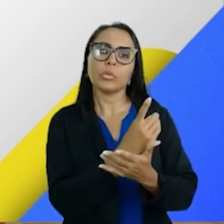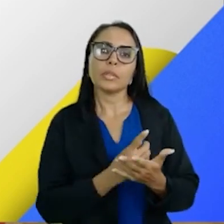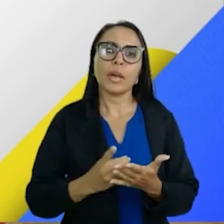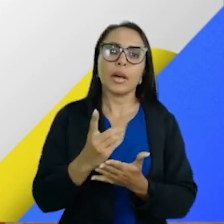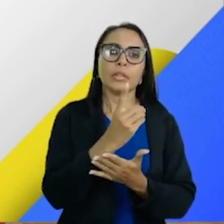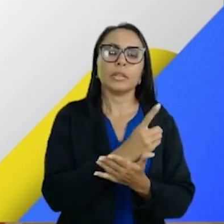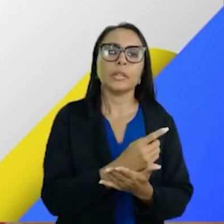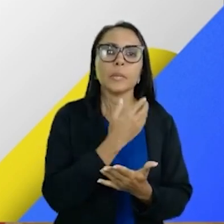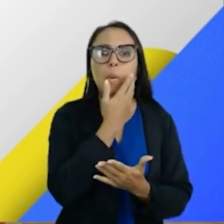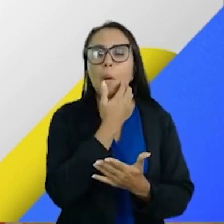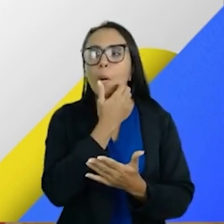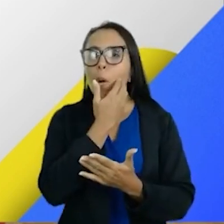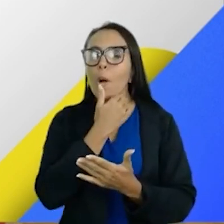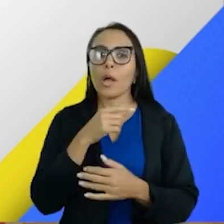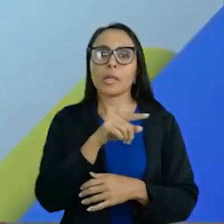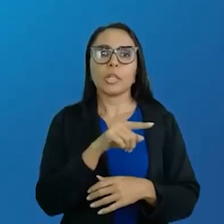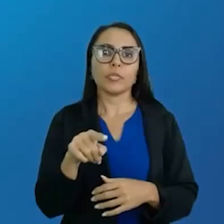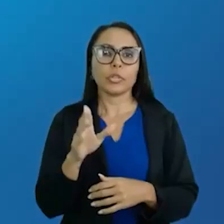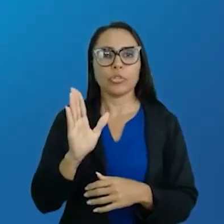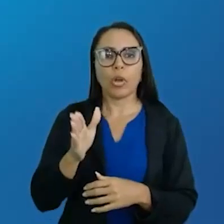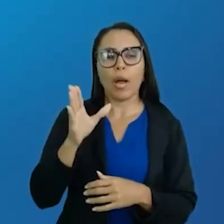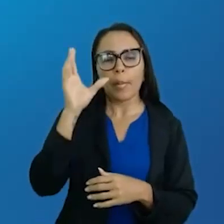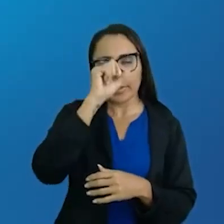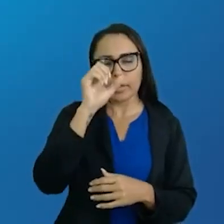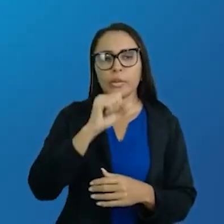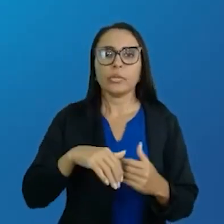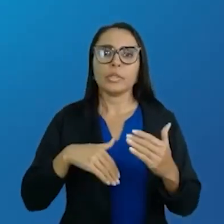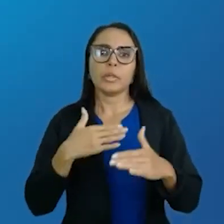cores, layouts, que é algo que vocês já aprenderam bastante na